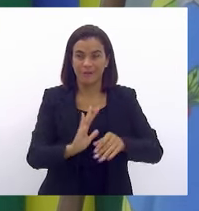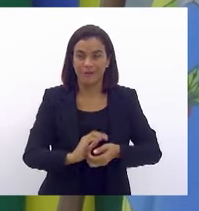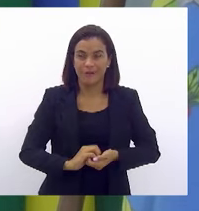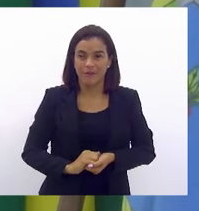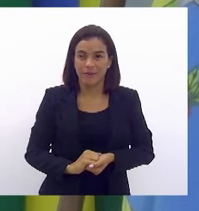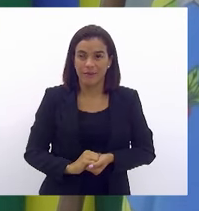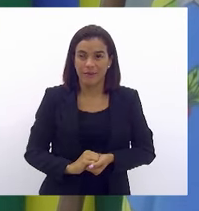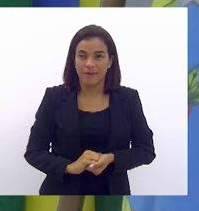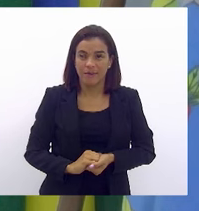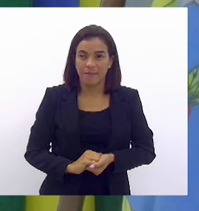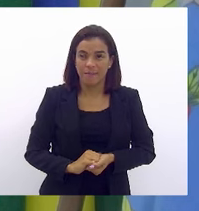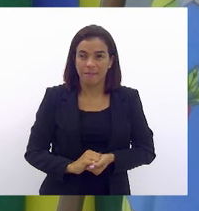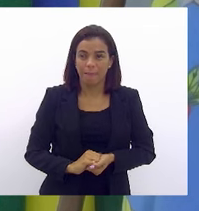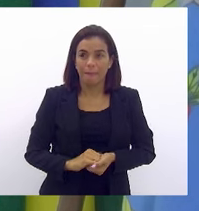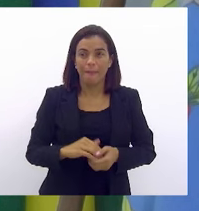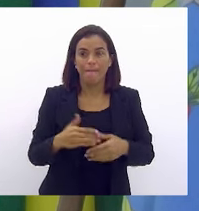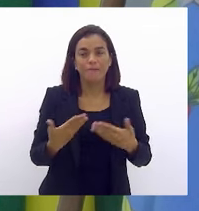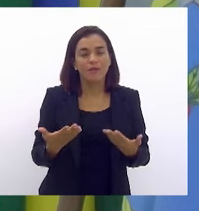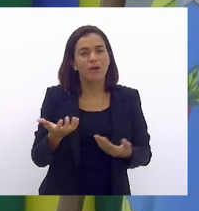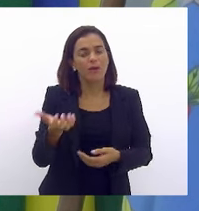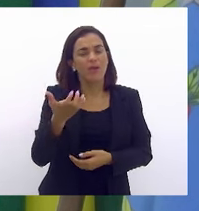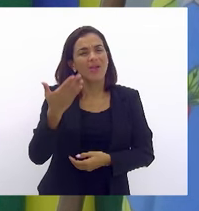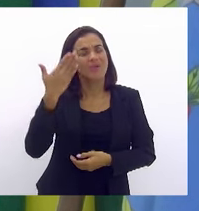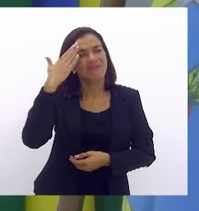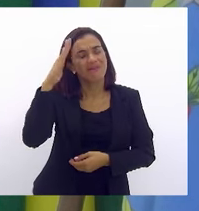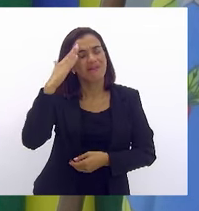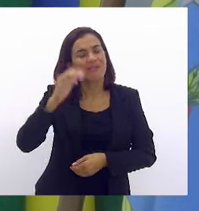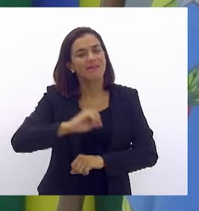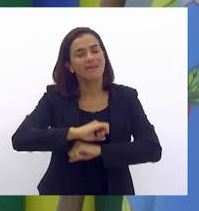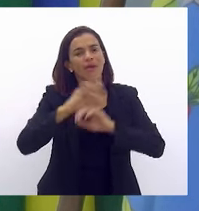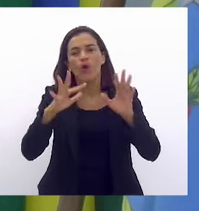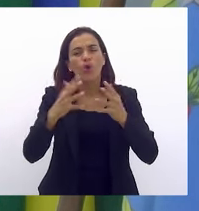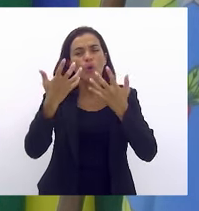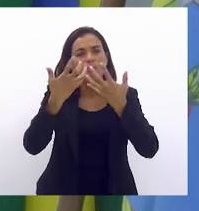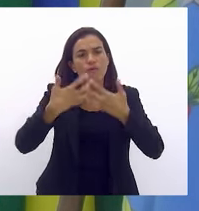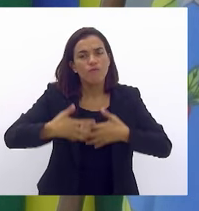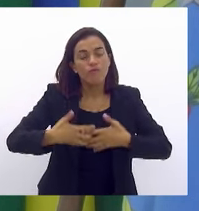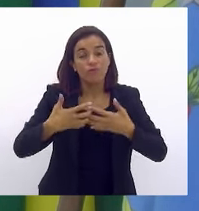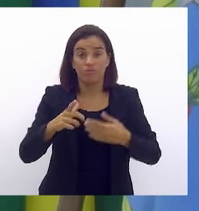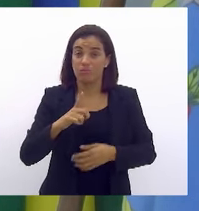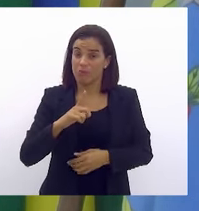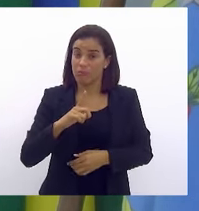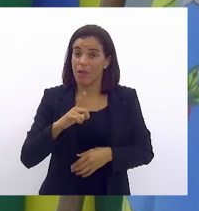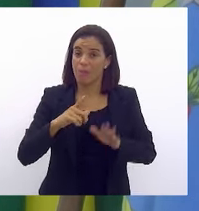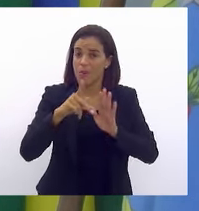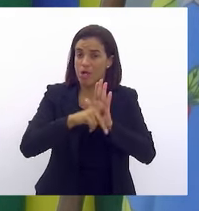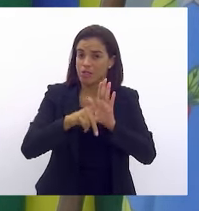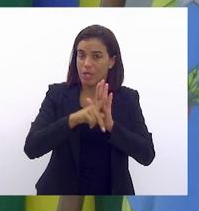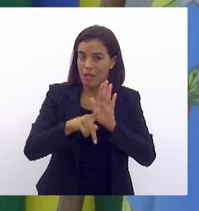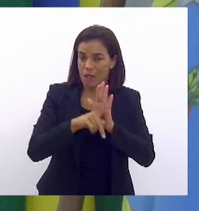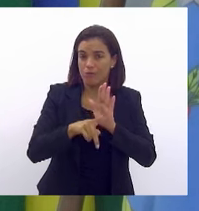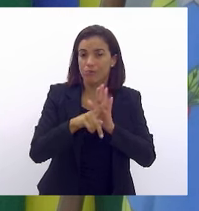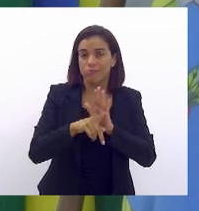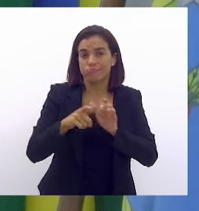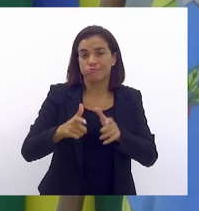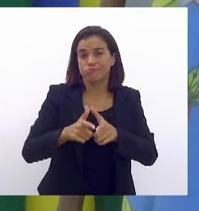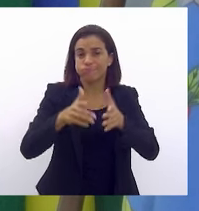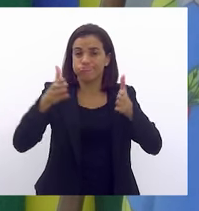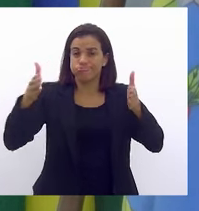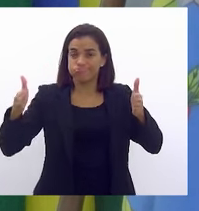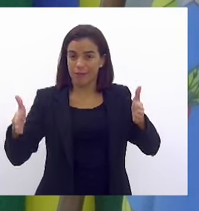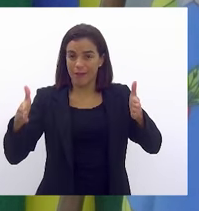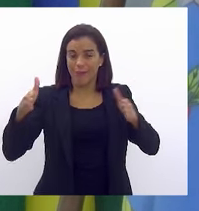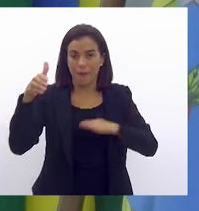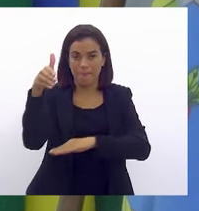hoje, compreender como é que funciona. E nós temos um projeto de expansão da pousada que